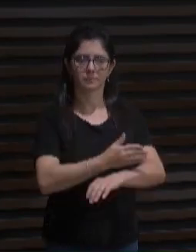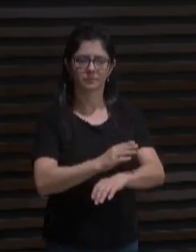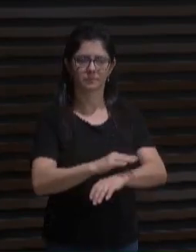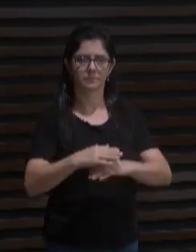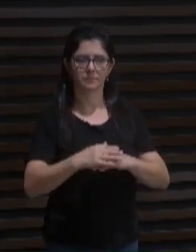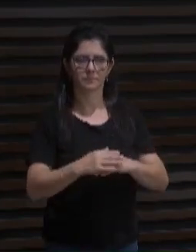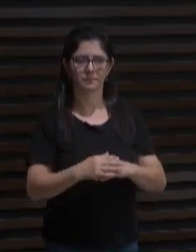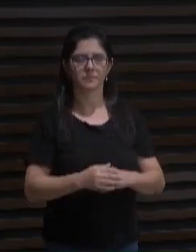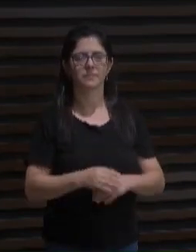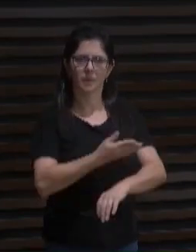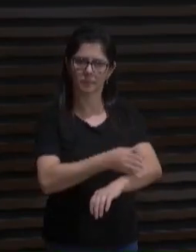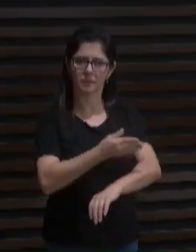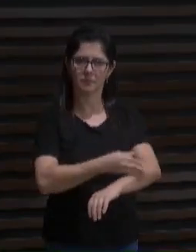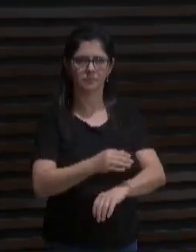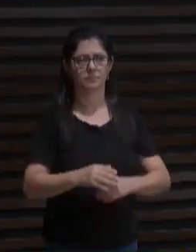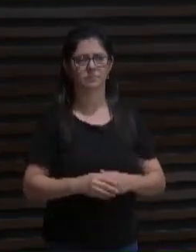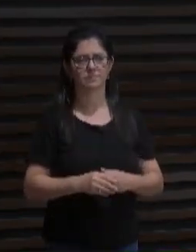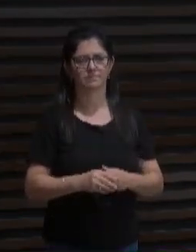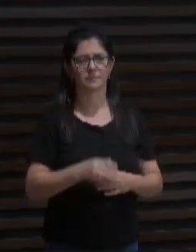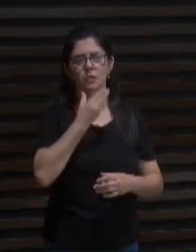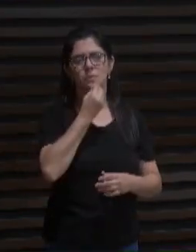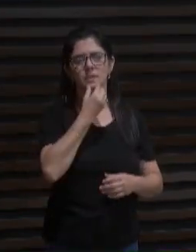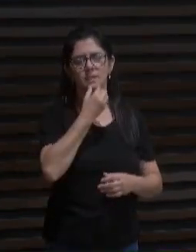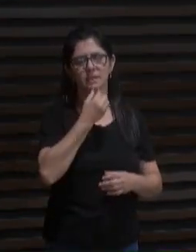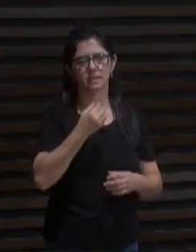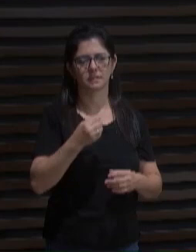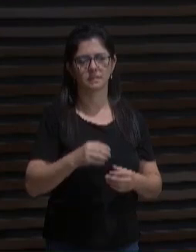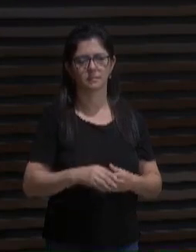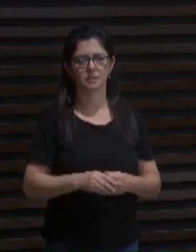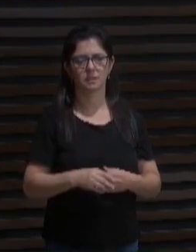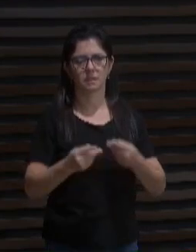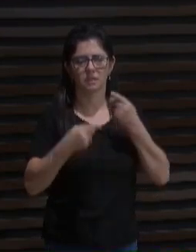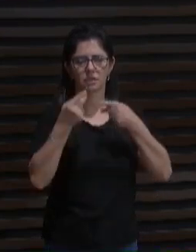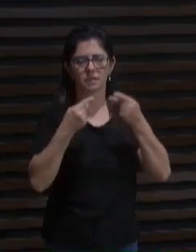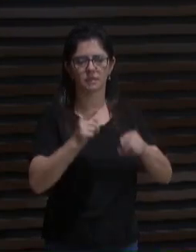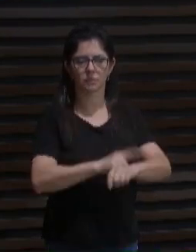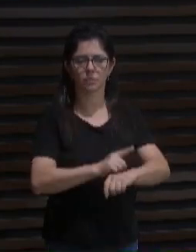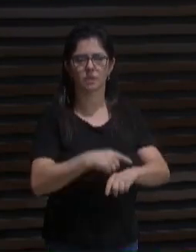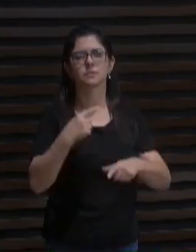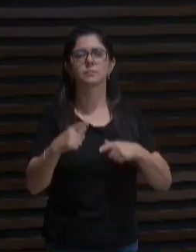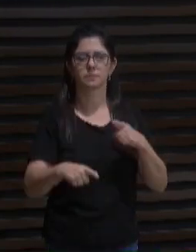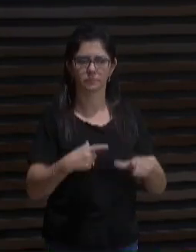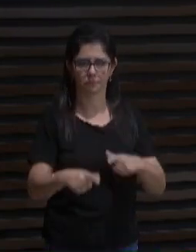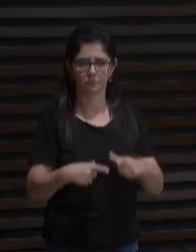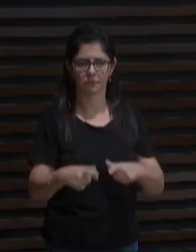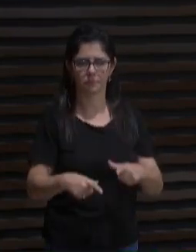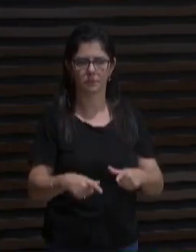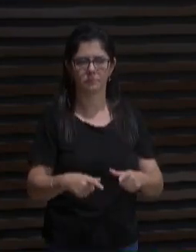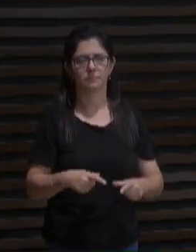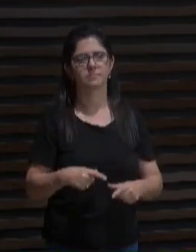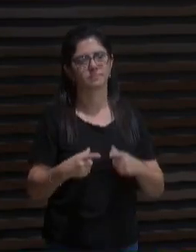E o Hudson Taylor, também um missionário inglês na China, diz assim, quando trabalhamos, nós trabalhamos. Parecido